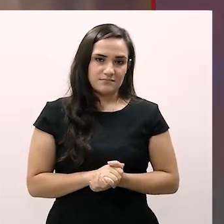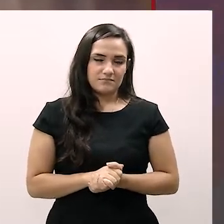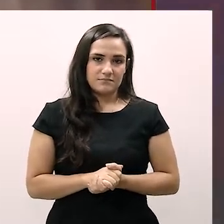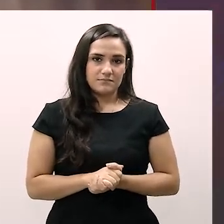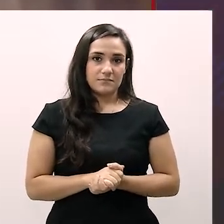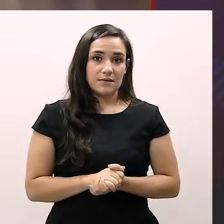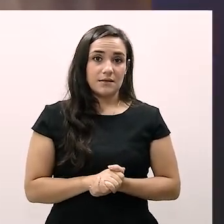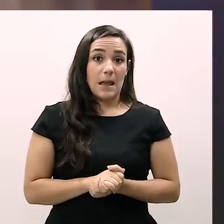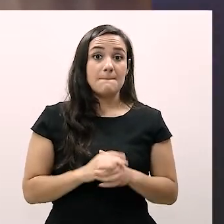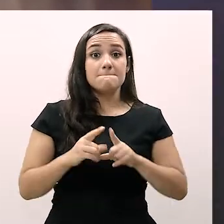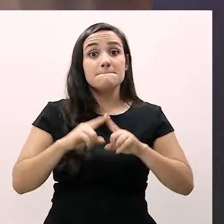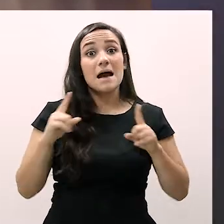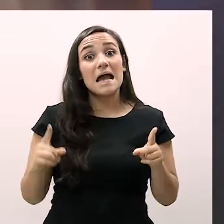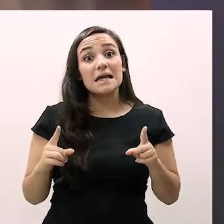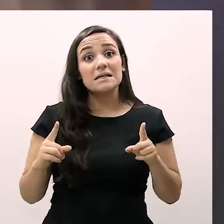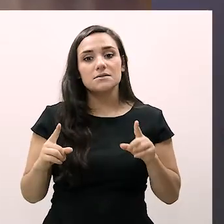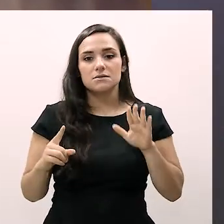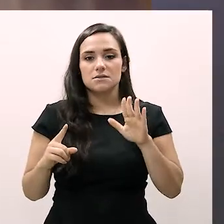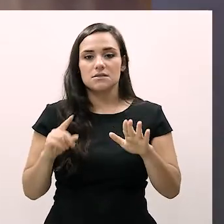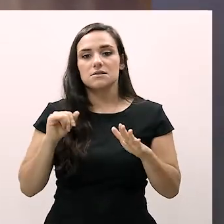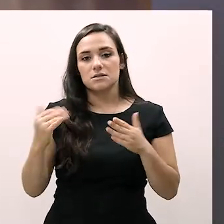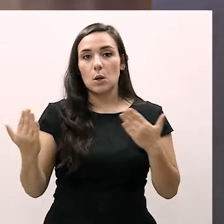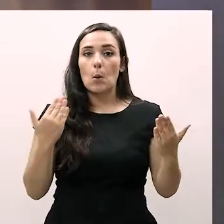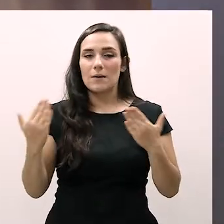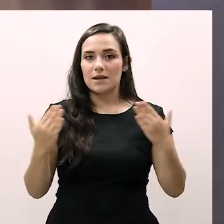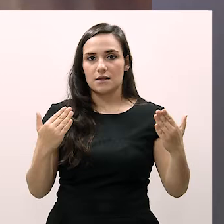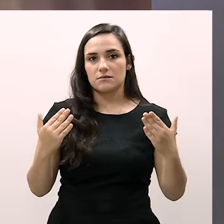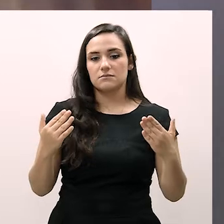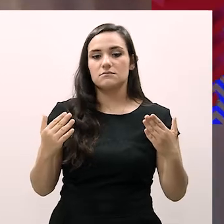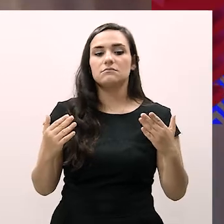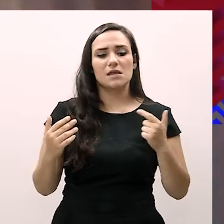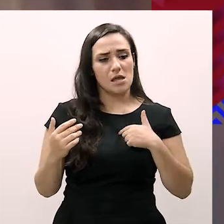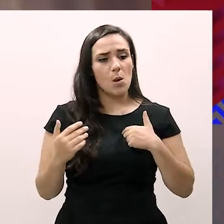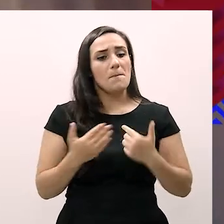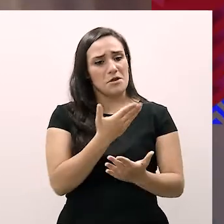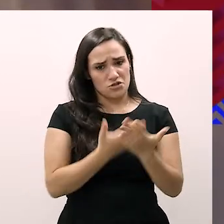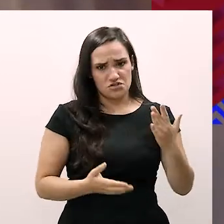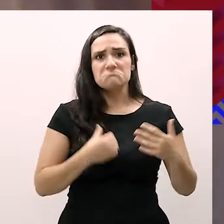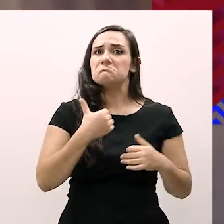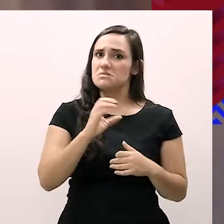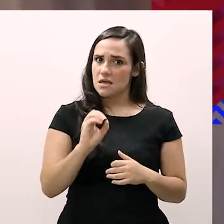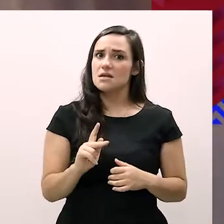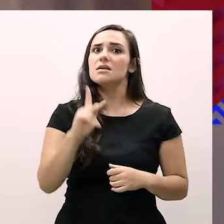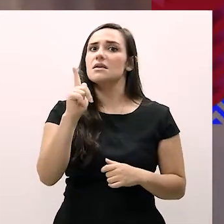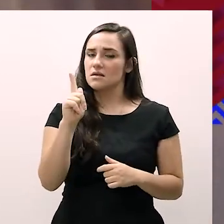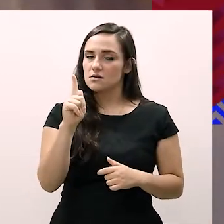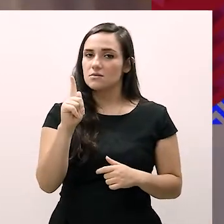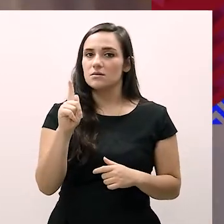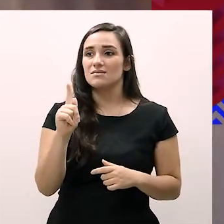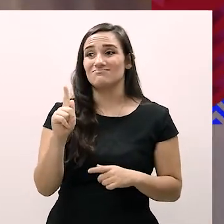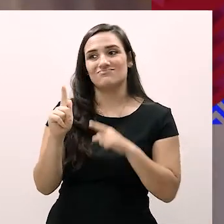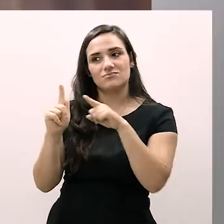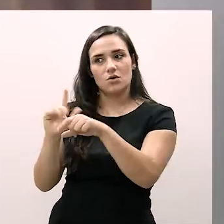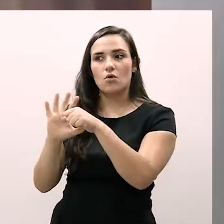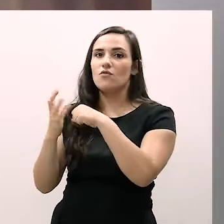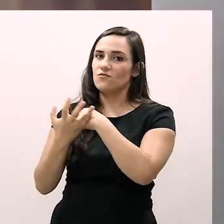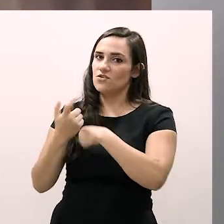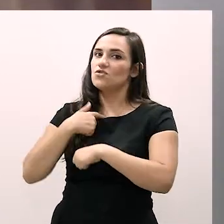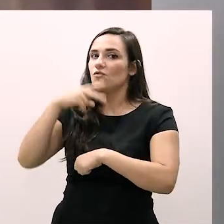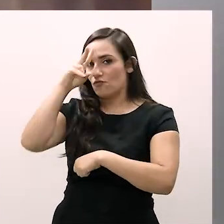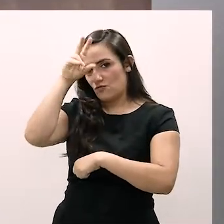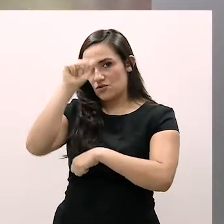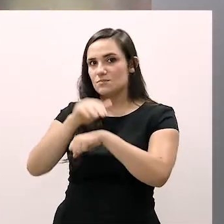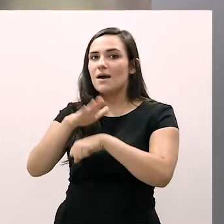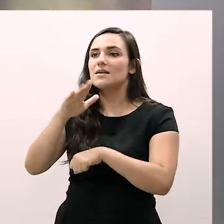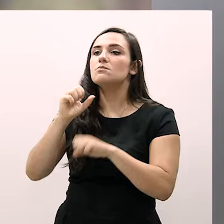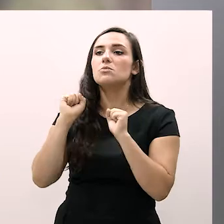COVID, a perda de 10 quilos diminui o risco e diminui essas incidências que eu lhe falei.